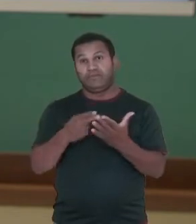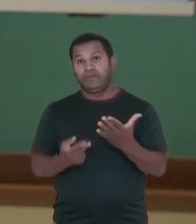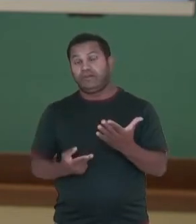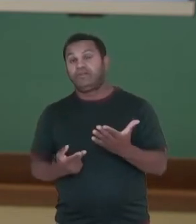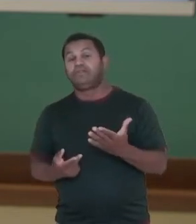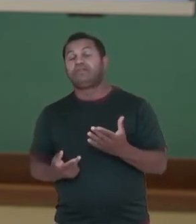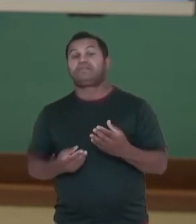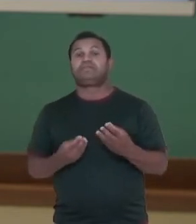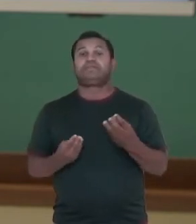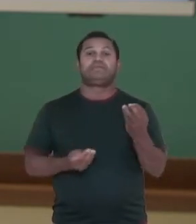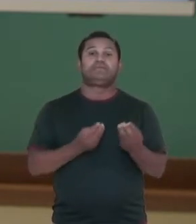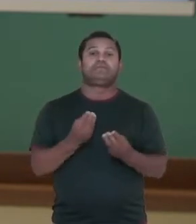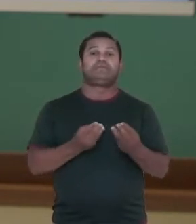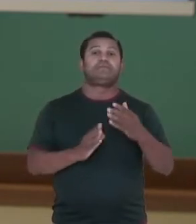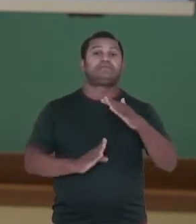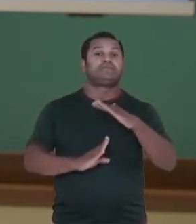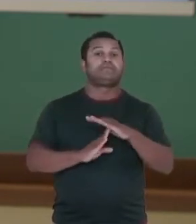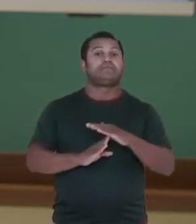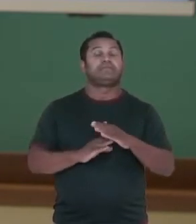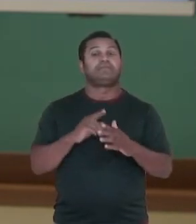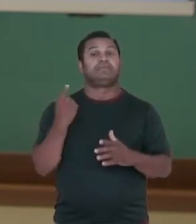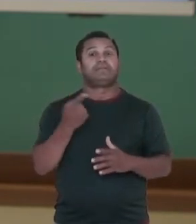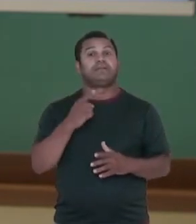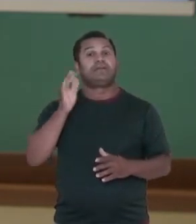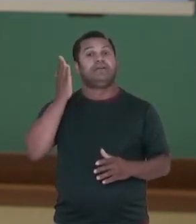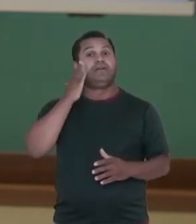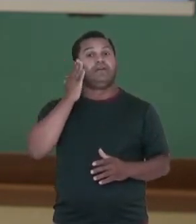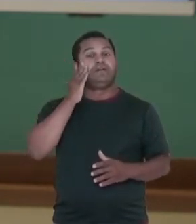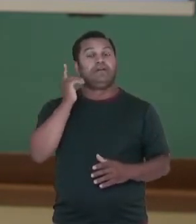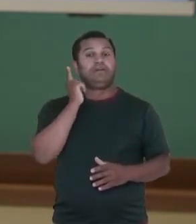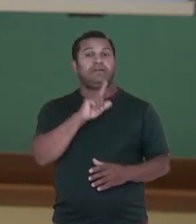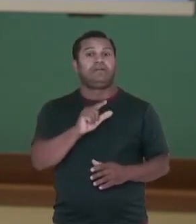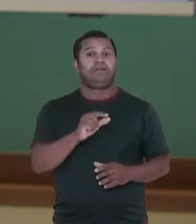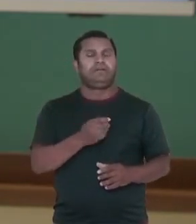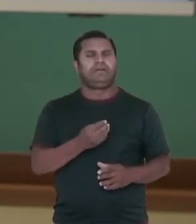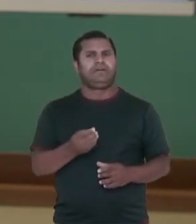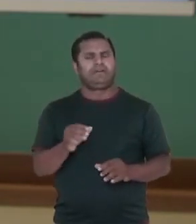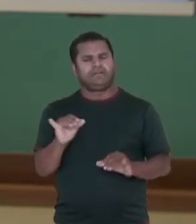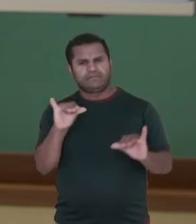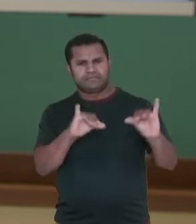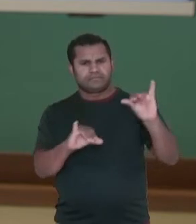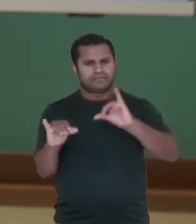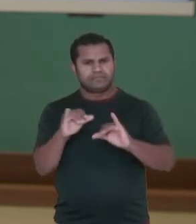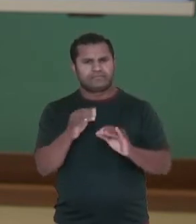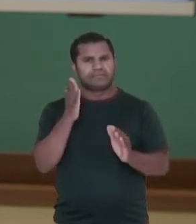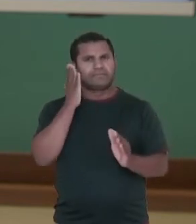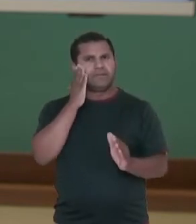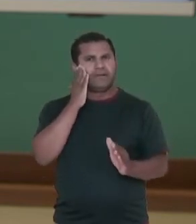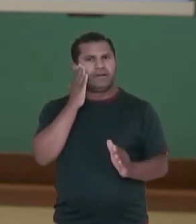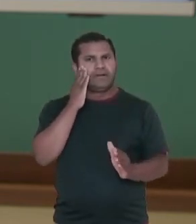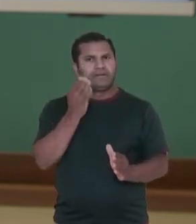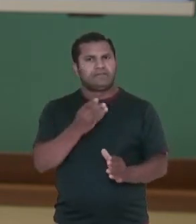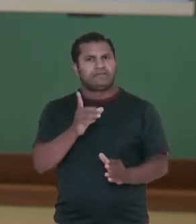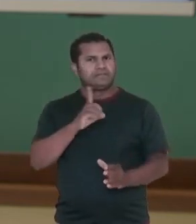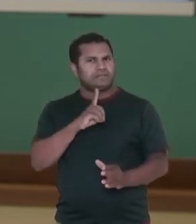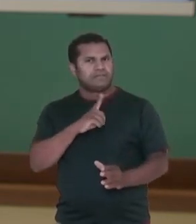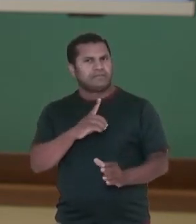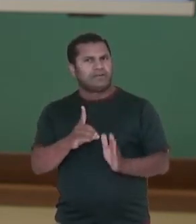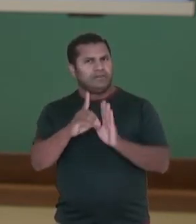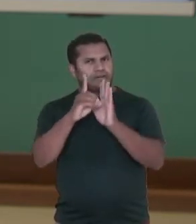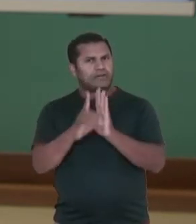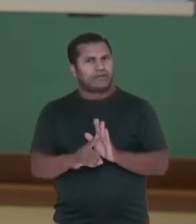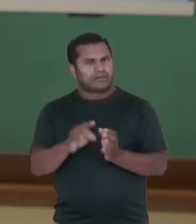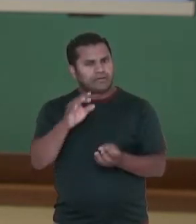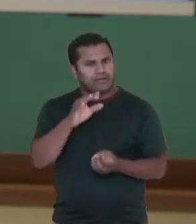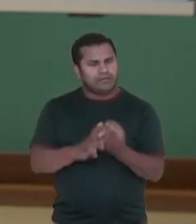manipular um DNA de um ser vivo, tanto humano quanto de animais? Como que eu posso? Será que eu tenho o direito de construir um